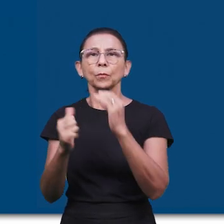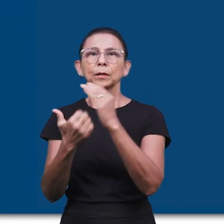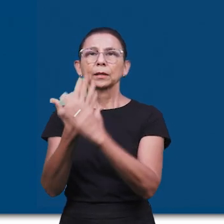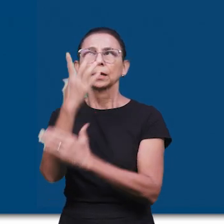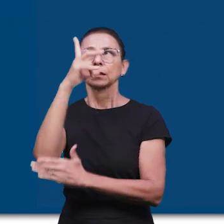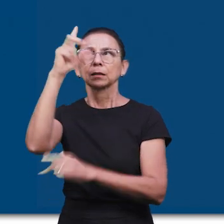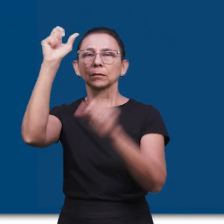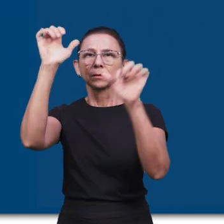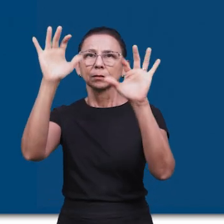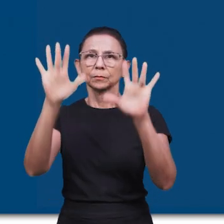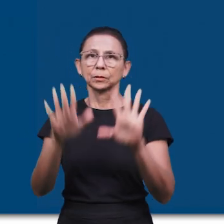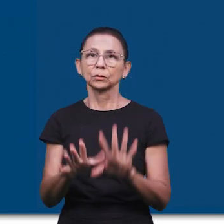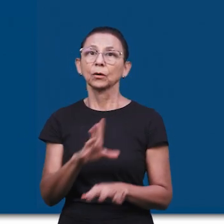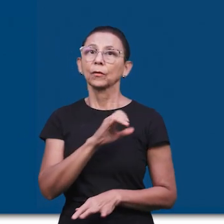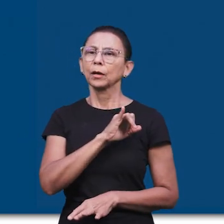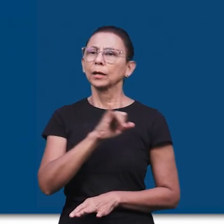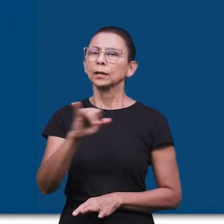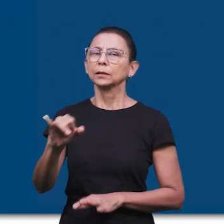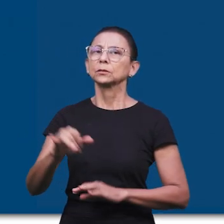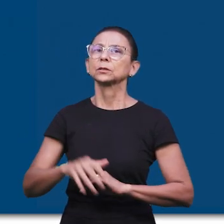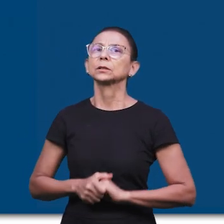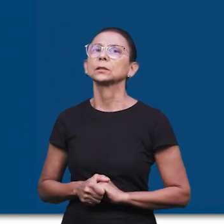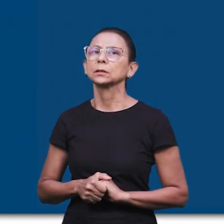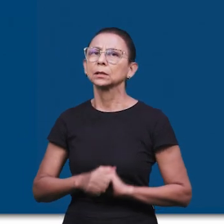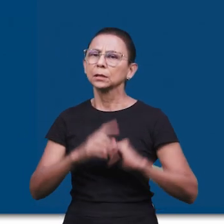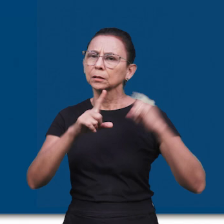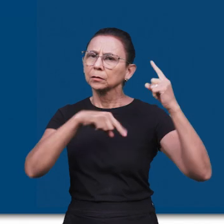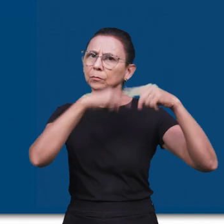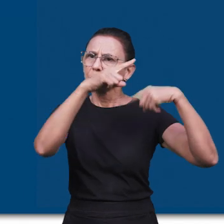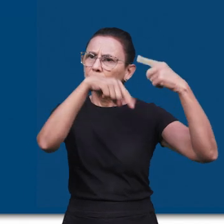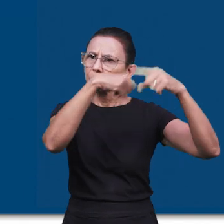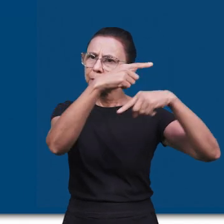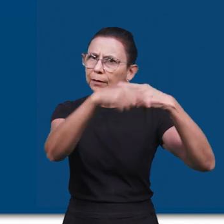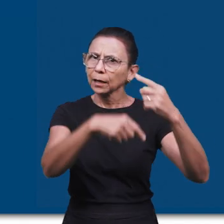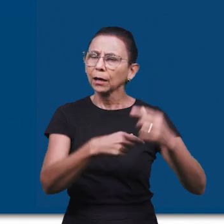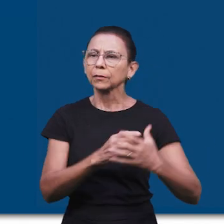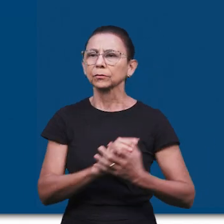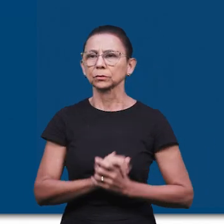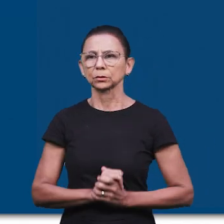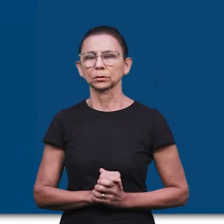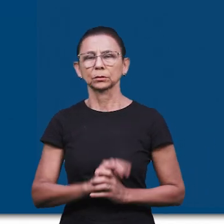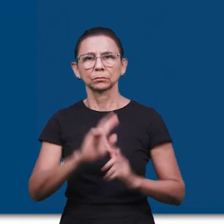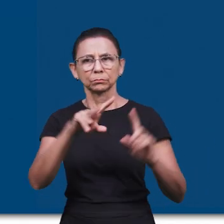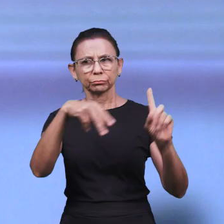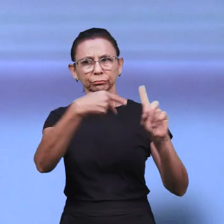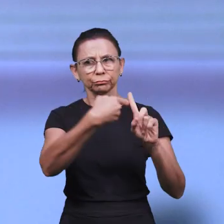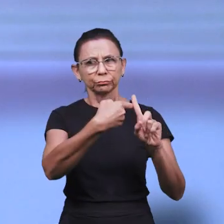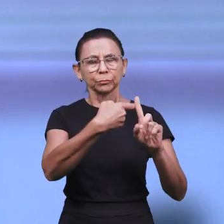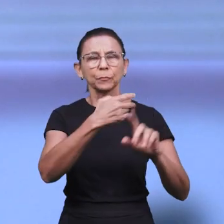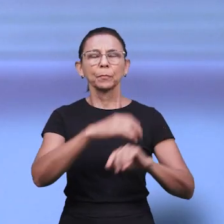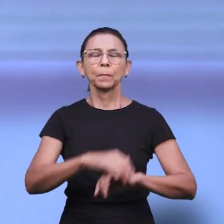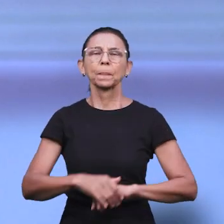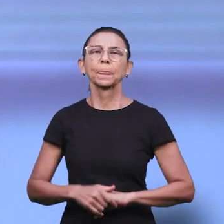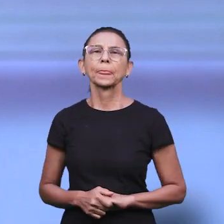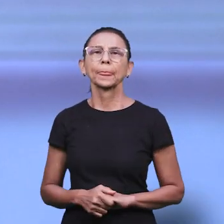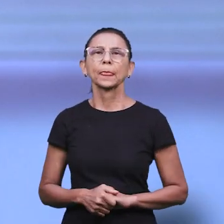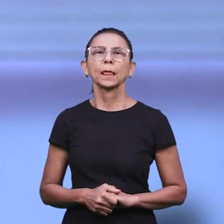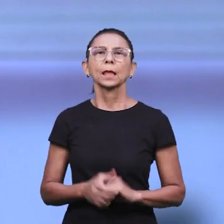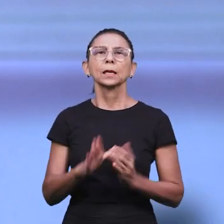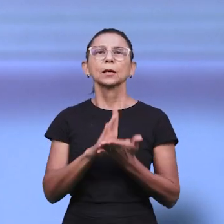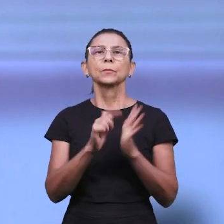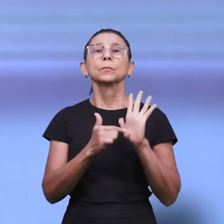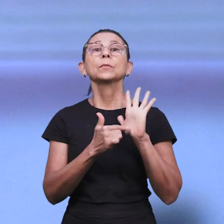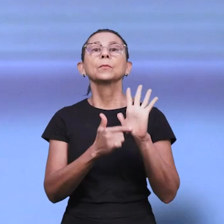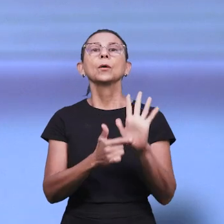e Deus os abençoou, e Deus lhes disse: frutificai e multiplicai-vos. E o que a Bíblia registra